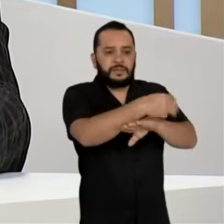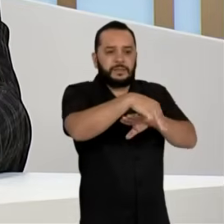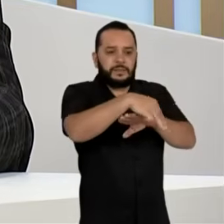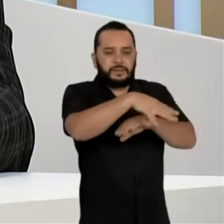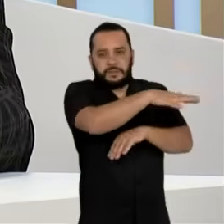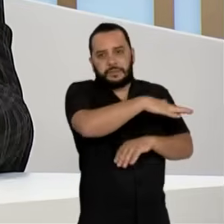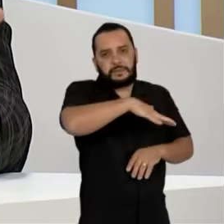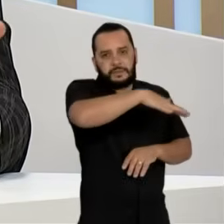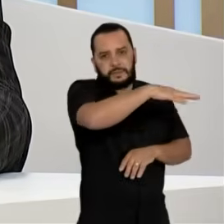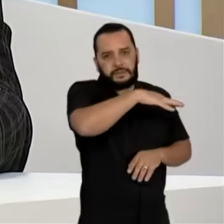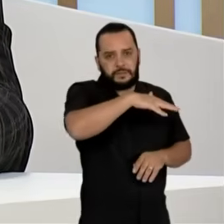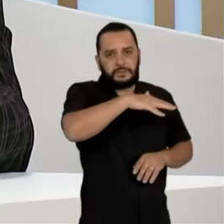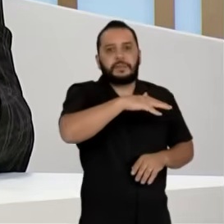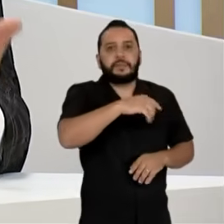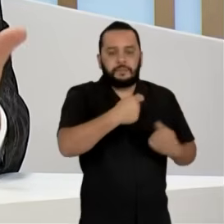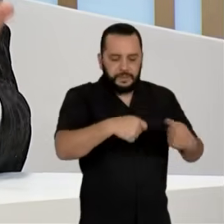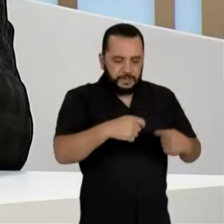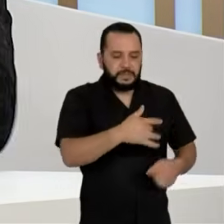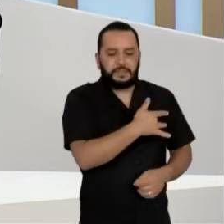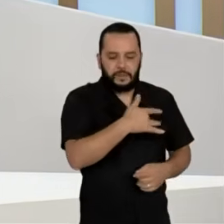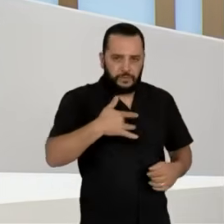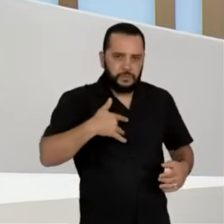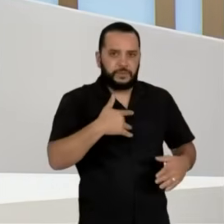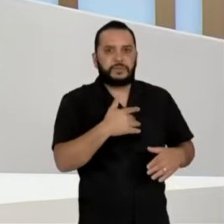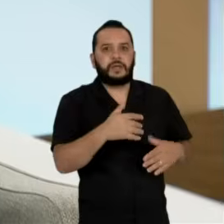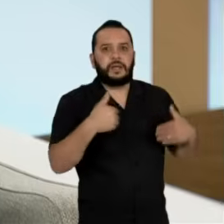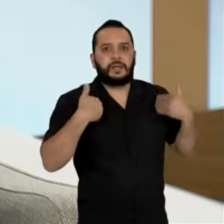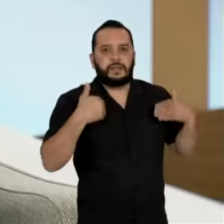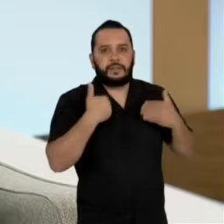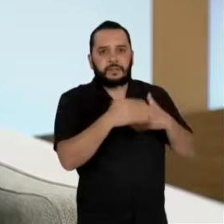uma maneira com saúde e alegria?